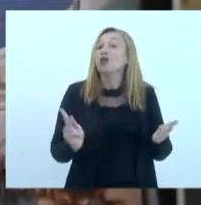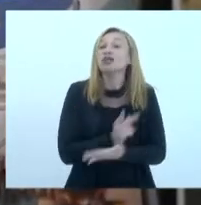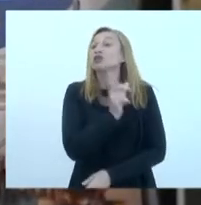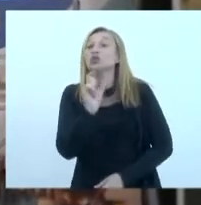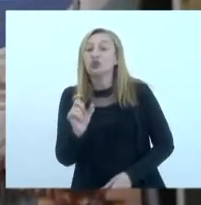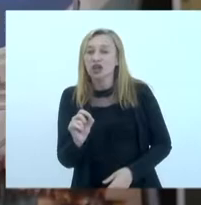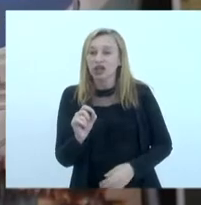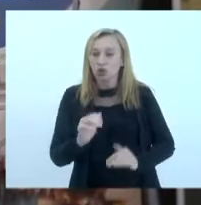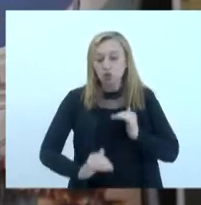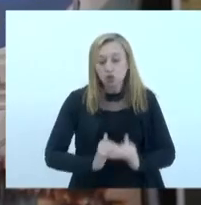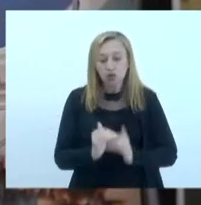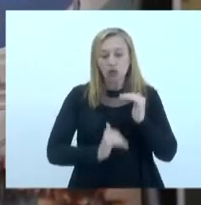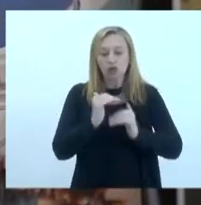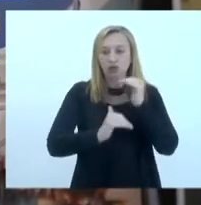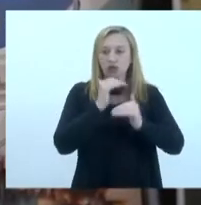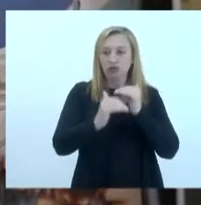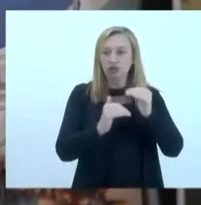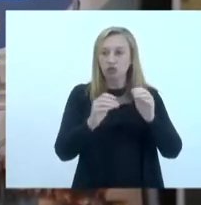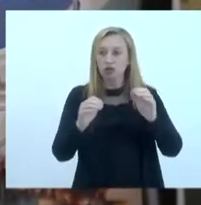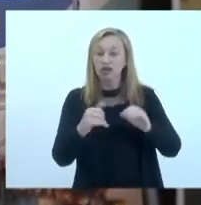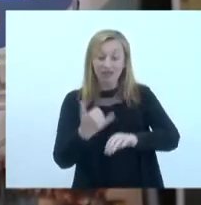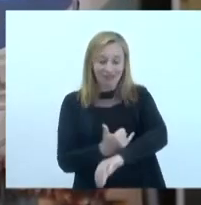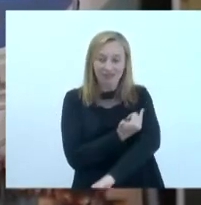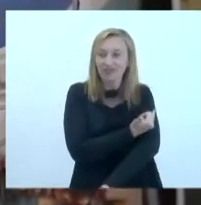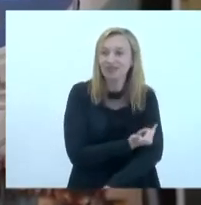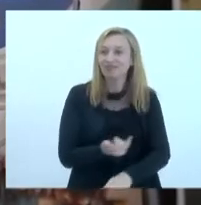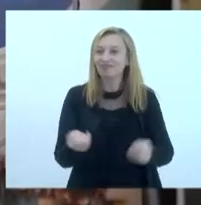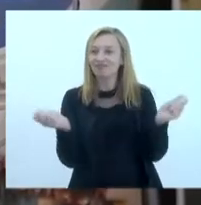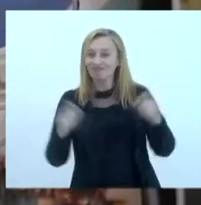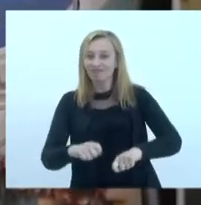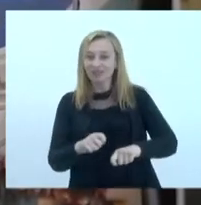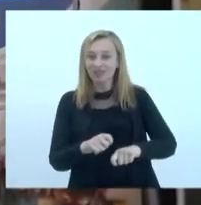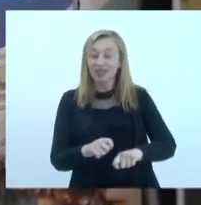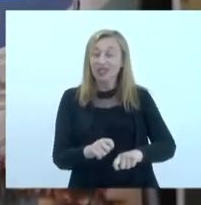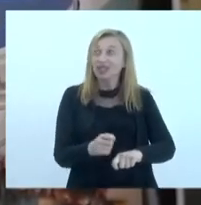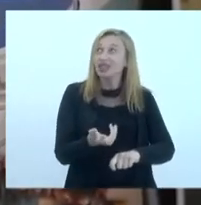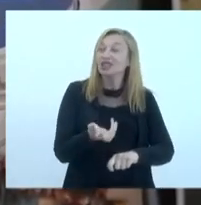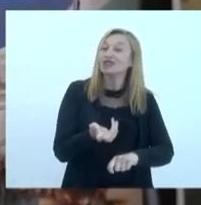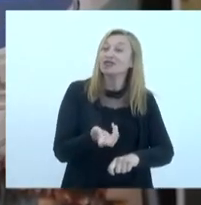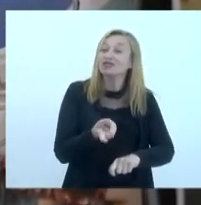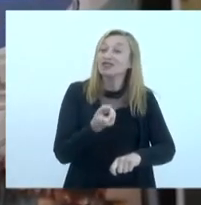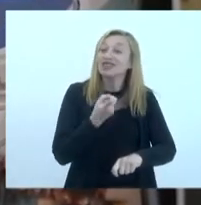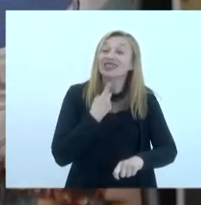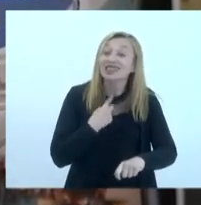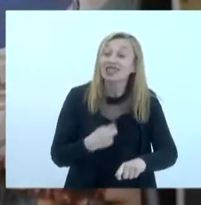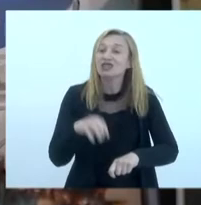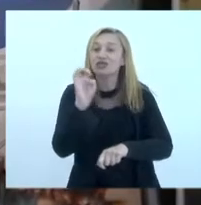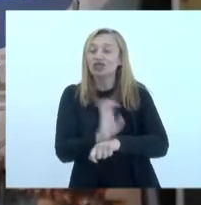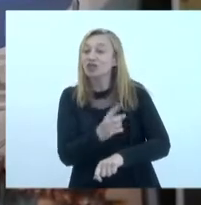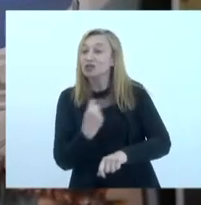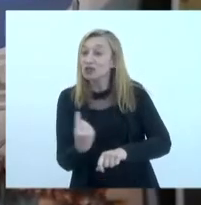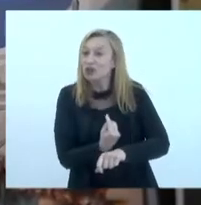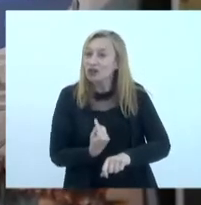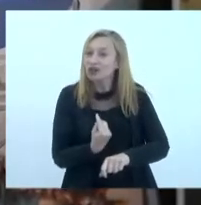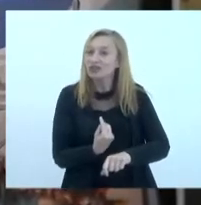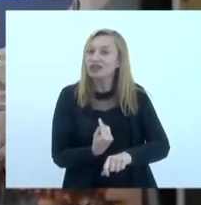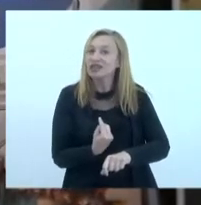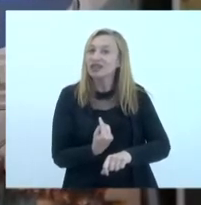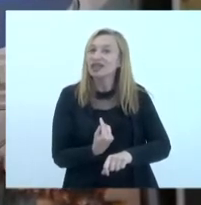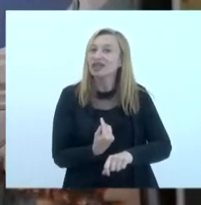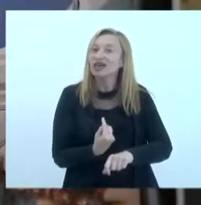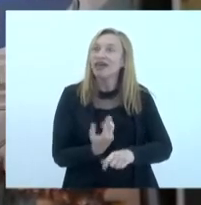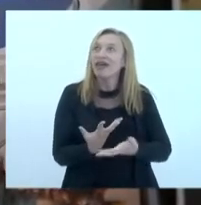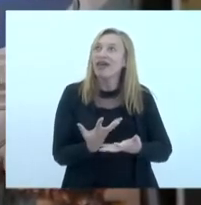esse desenvolvimento de infraestrutura e capacitação que a gente tanto precisa no nosso estado seja